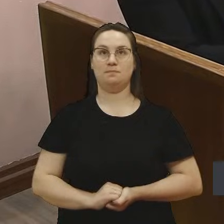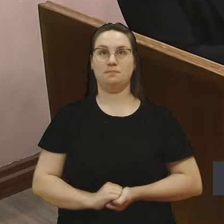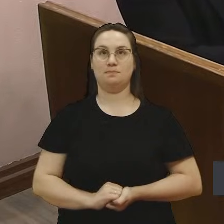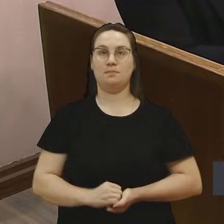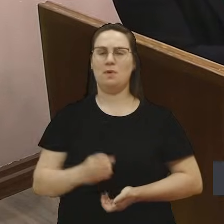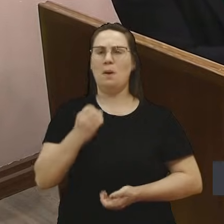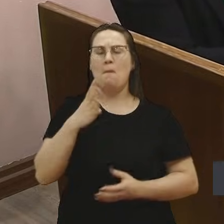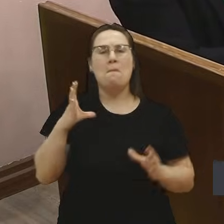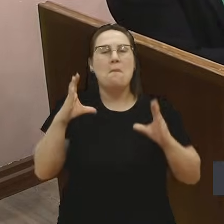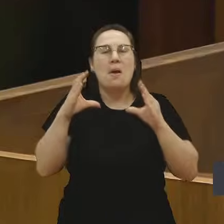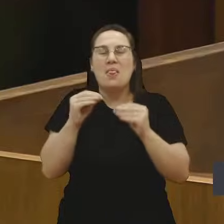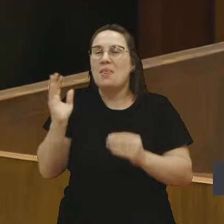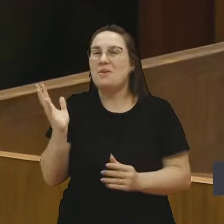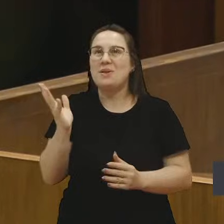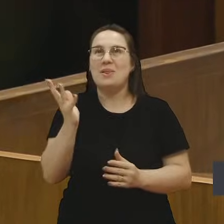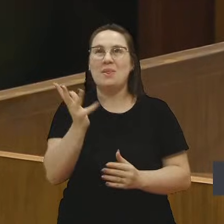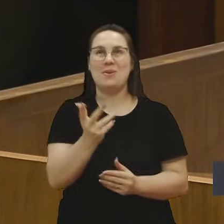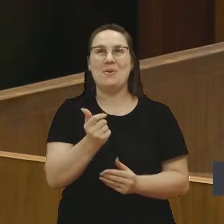Boa noite a todos.